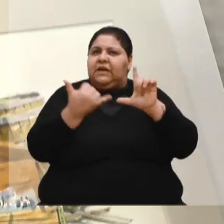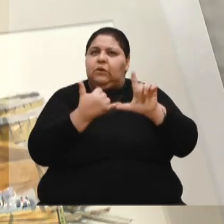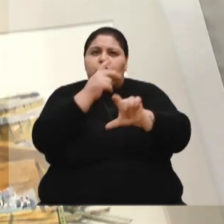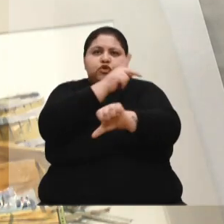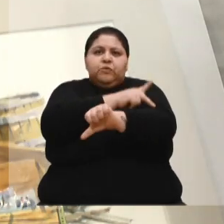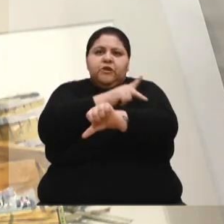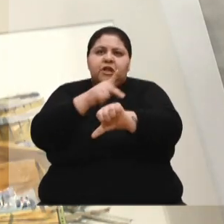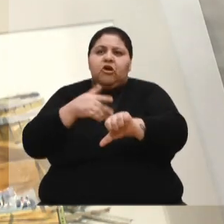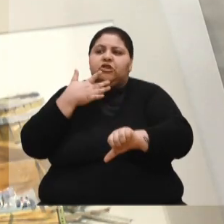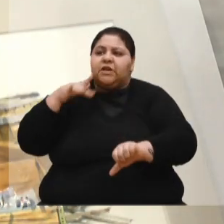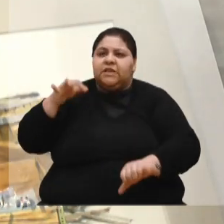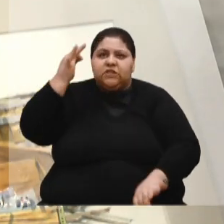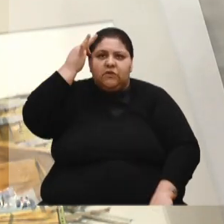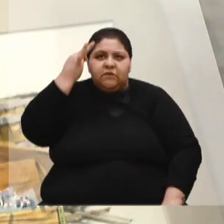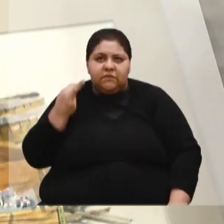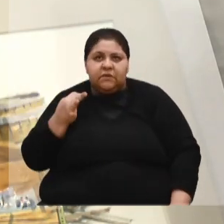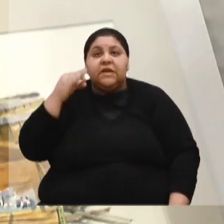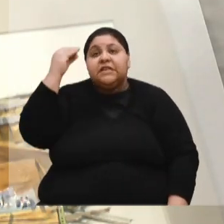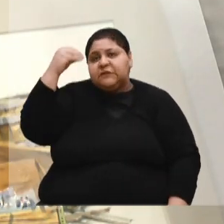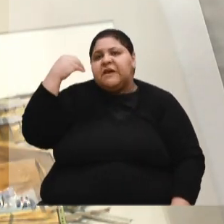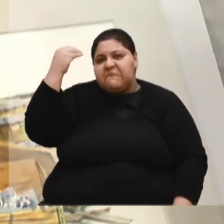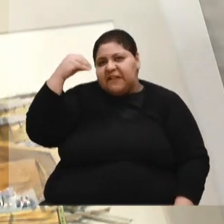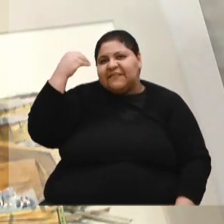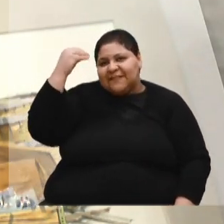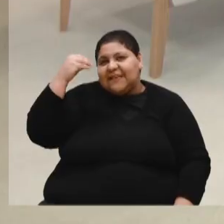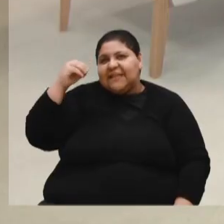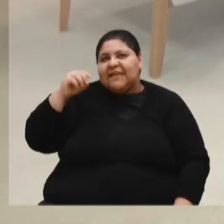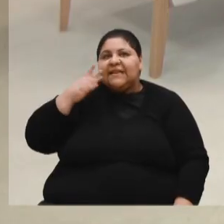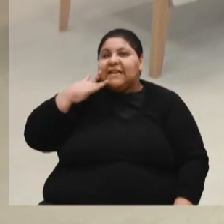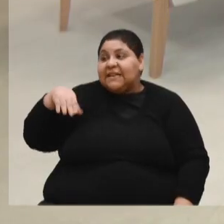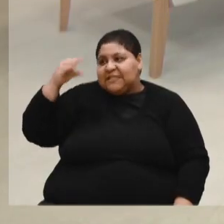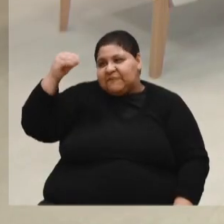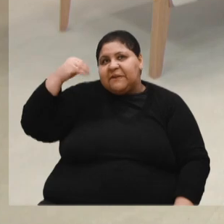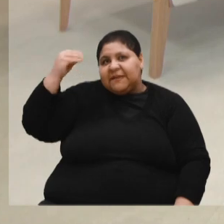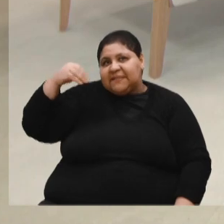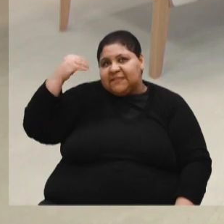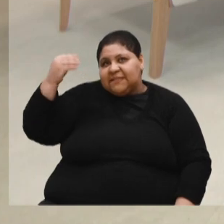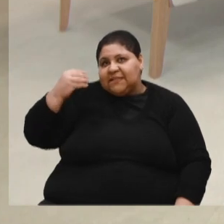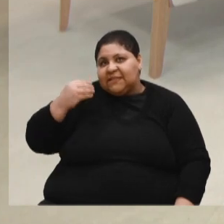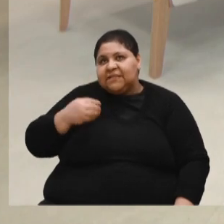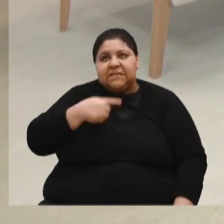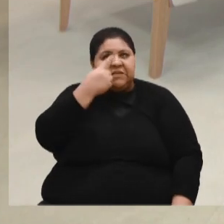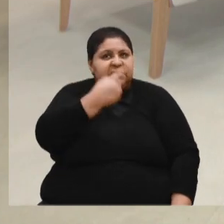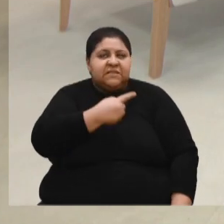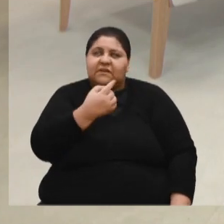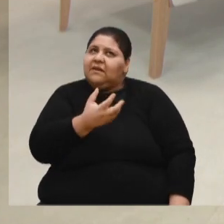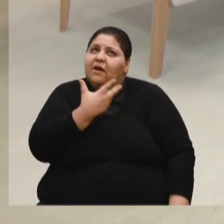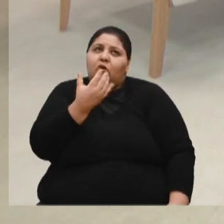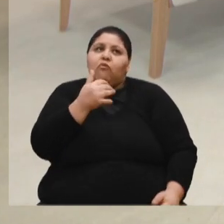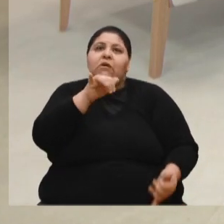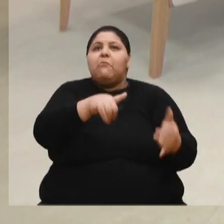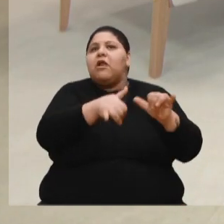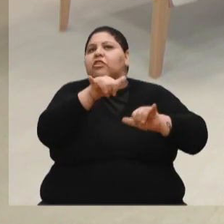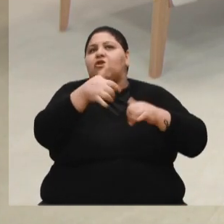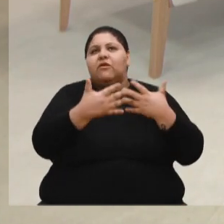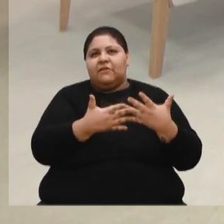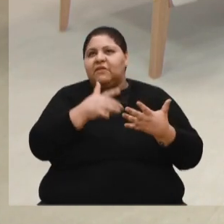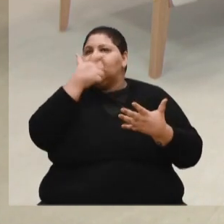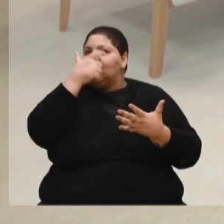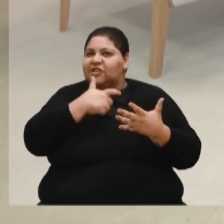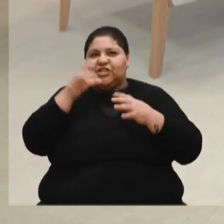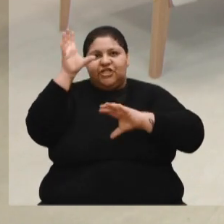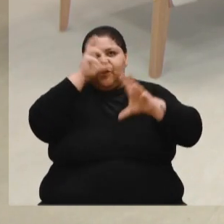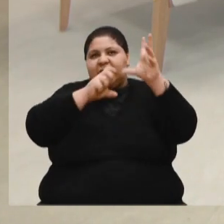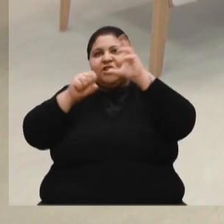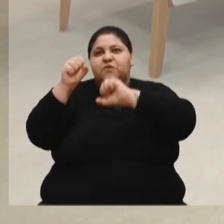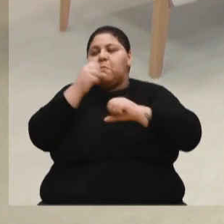eles entendem. E experimentam. Eles experimentam. Porque isso aqui é um grande laboratório, né? Então, acho que a gente aprende muito